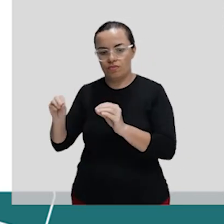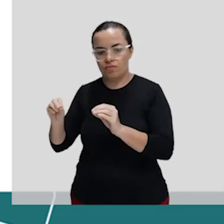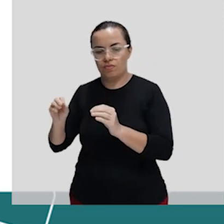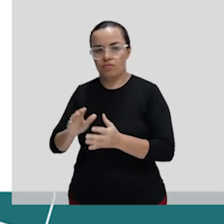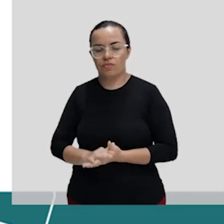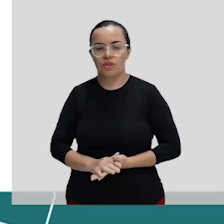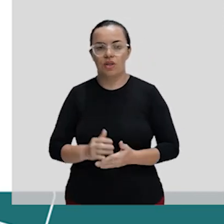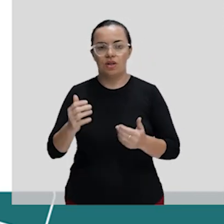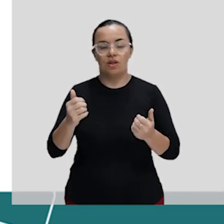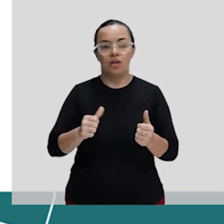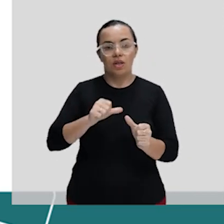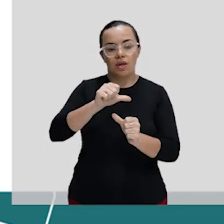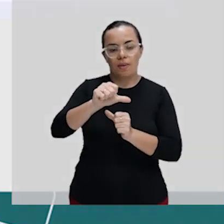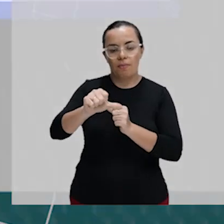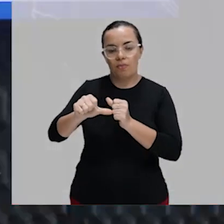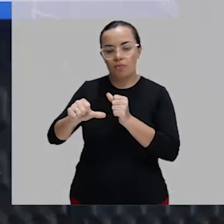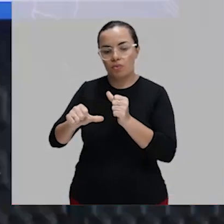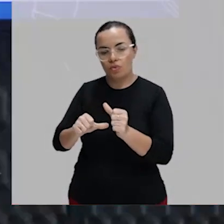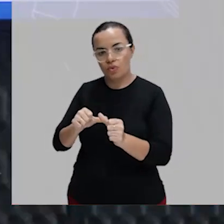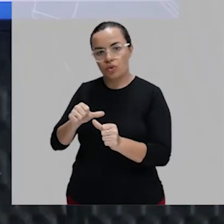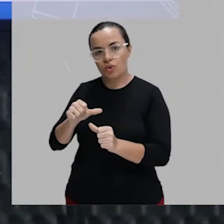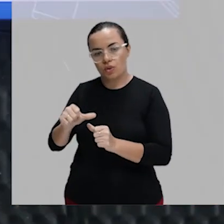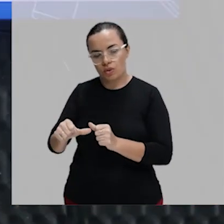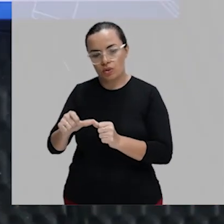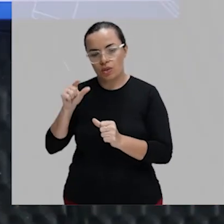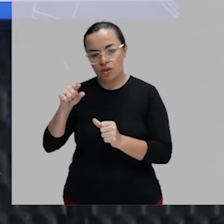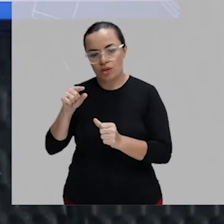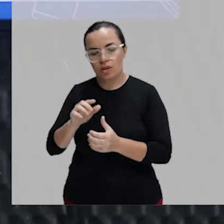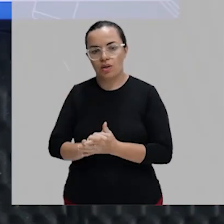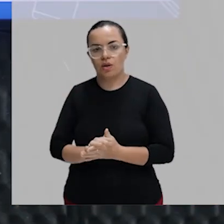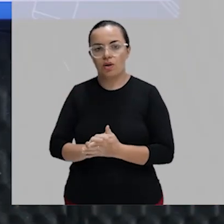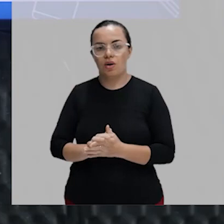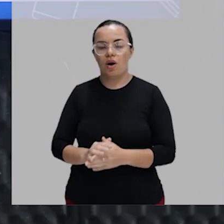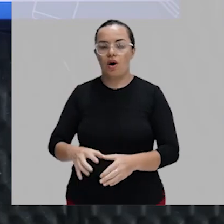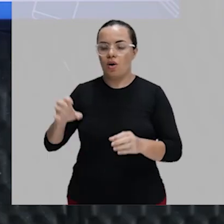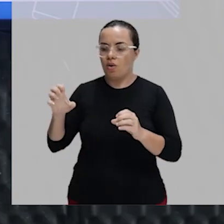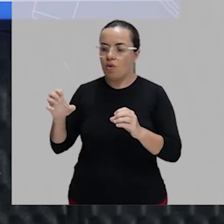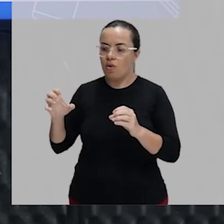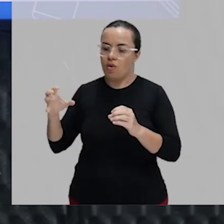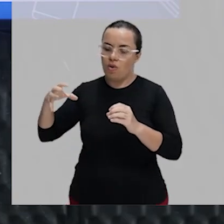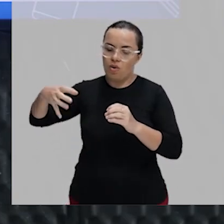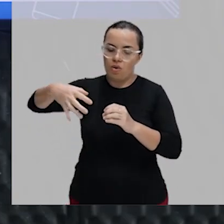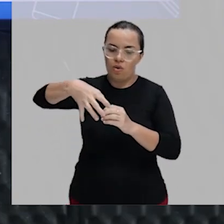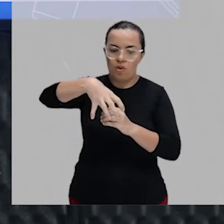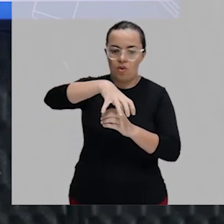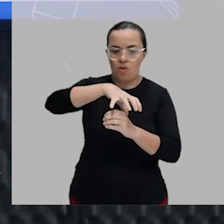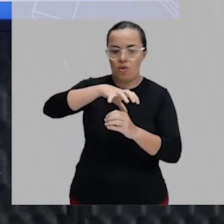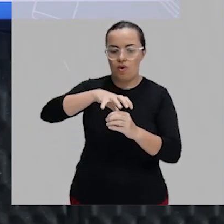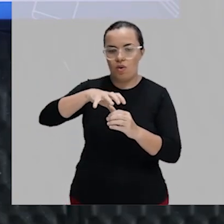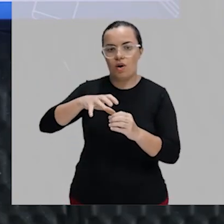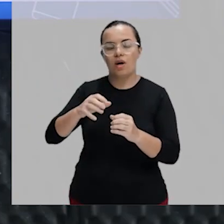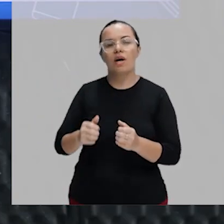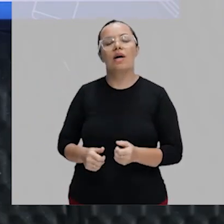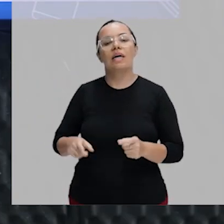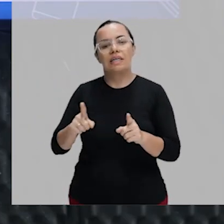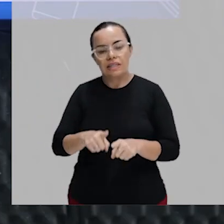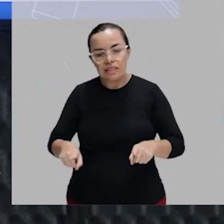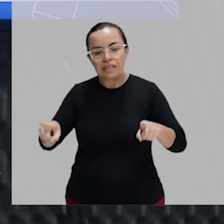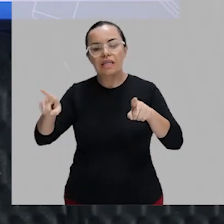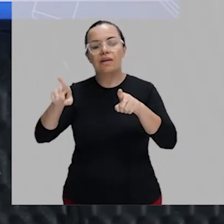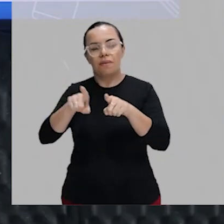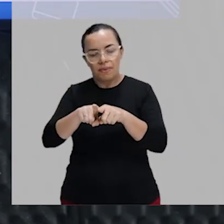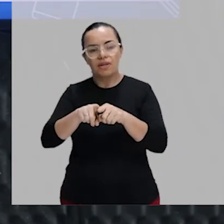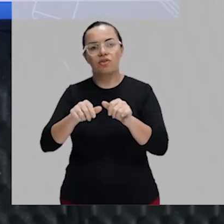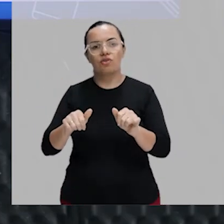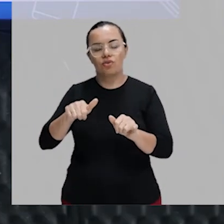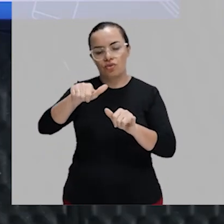substrato aqui. Esse outro substrato também vai sofrer uma reação química que vai resultar nesse terceiro